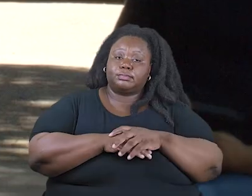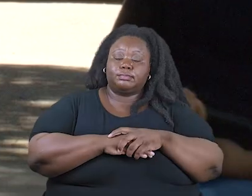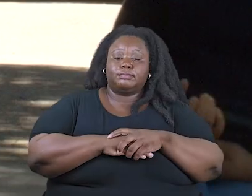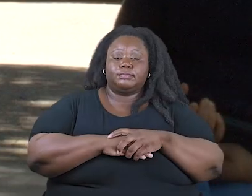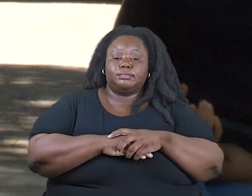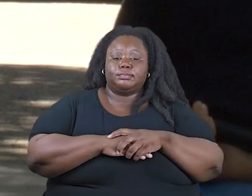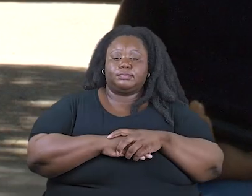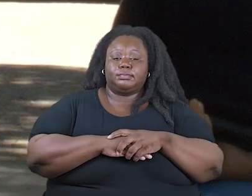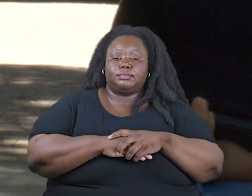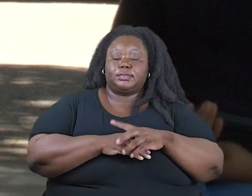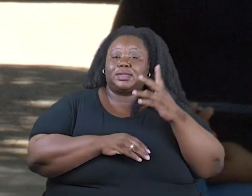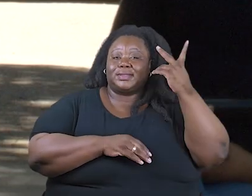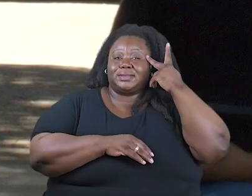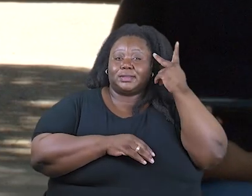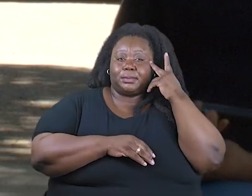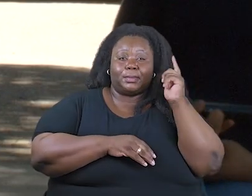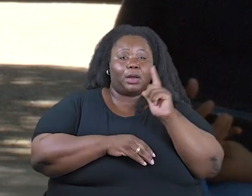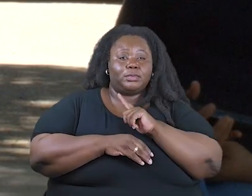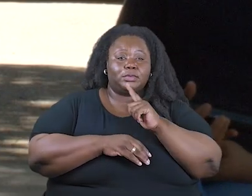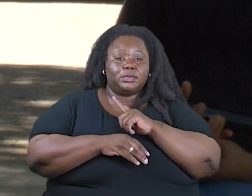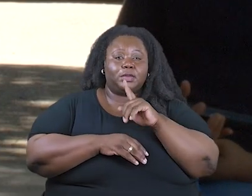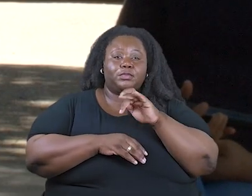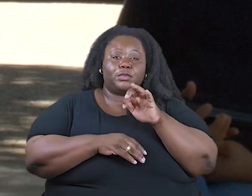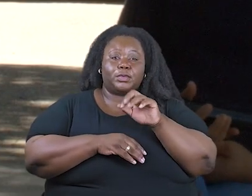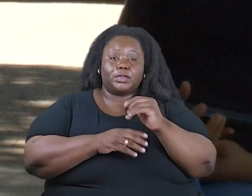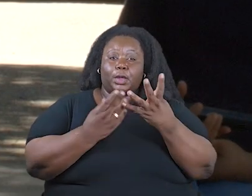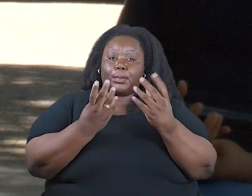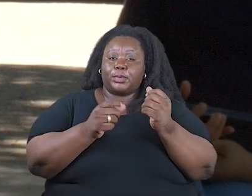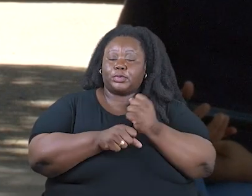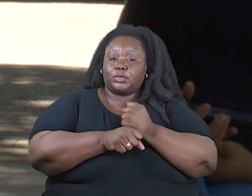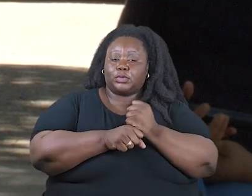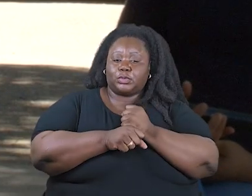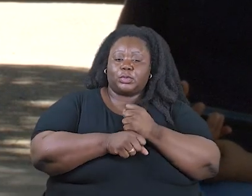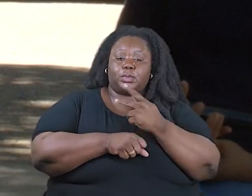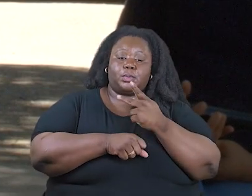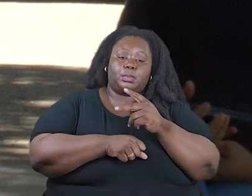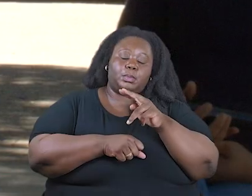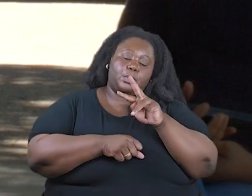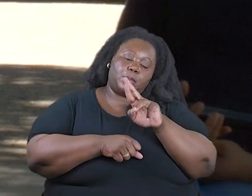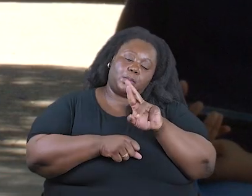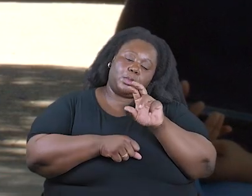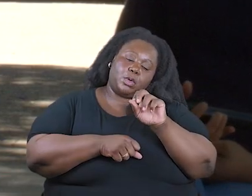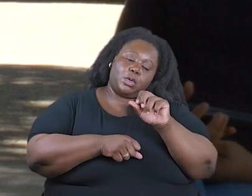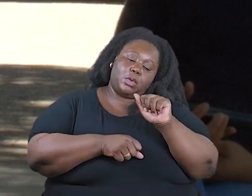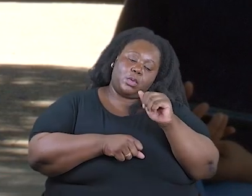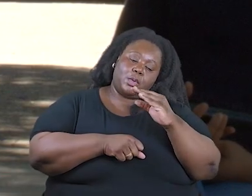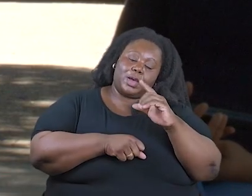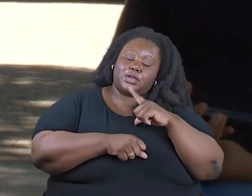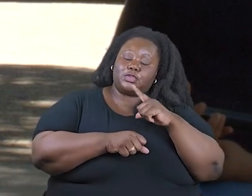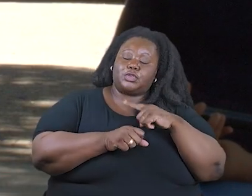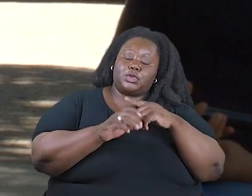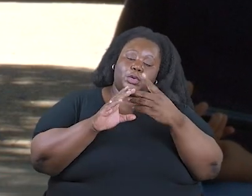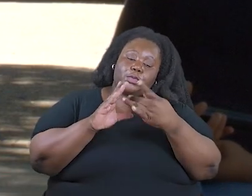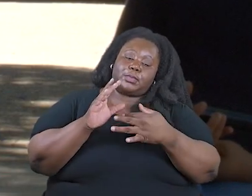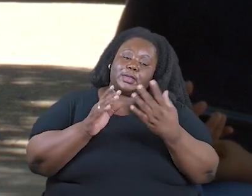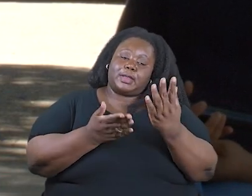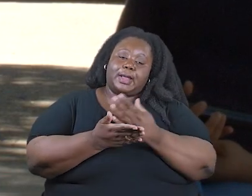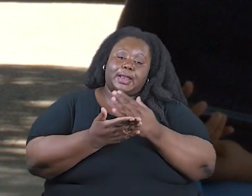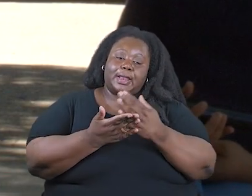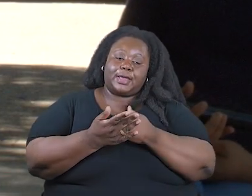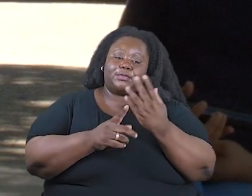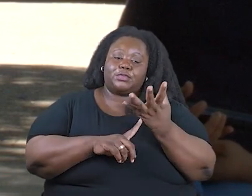acho. Em São Paulo teve um edital durante muitos anos, o PROAC, tinha uma categoria específica, livro de